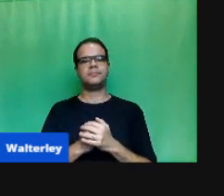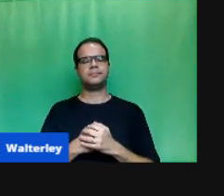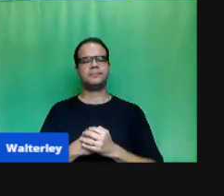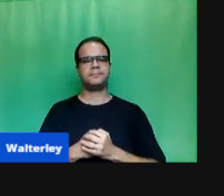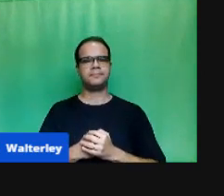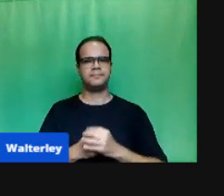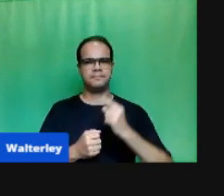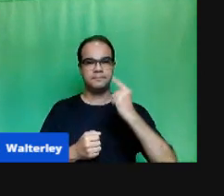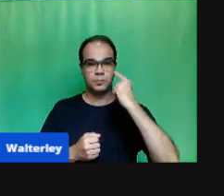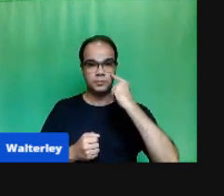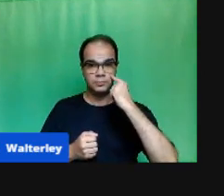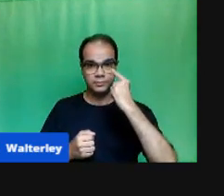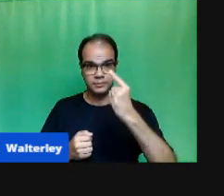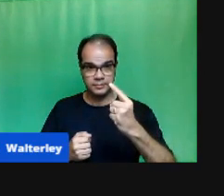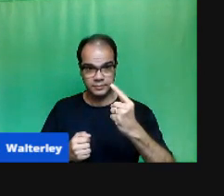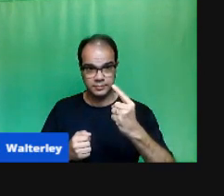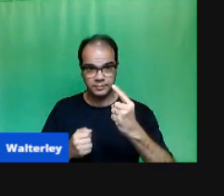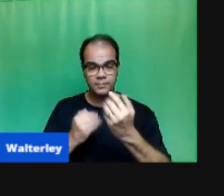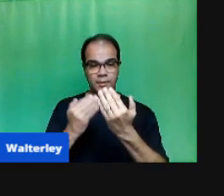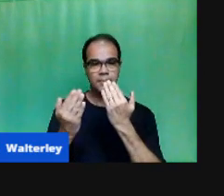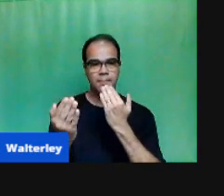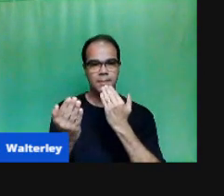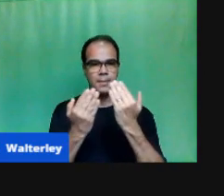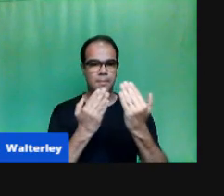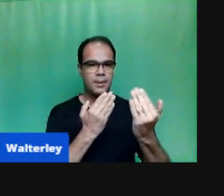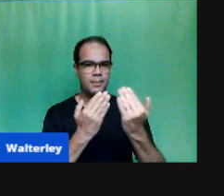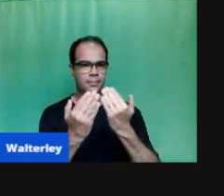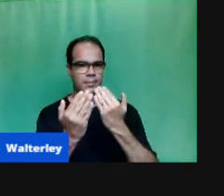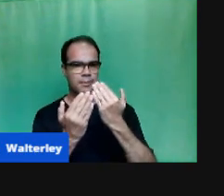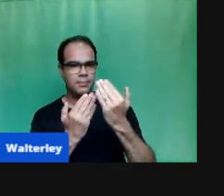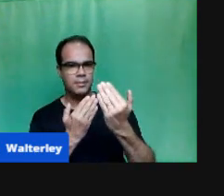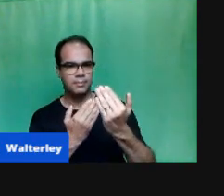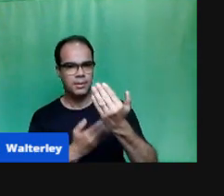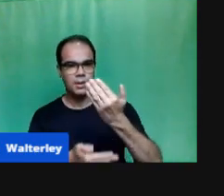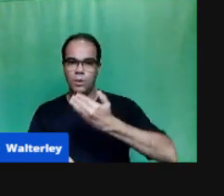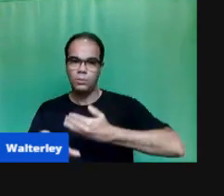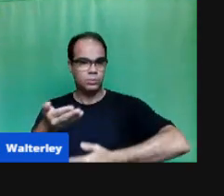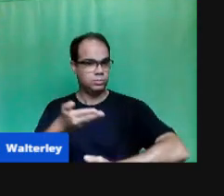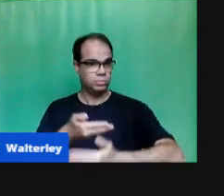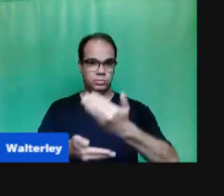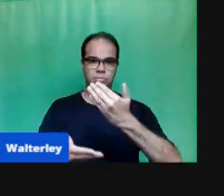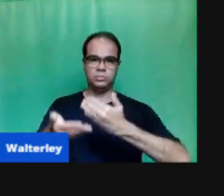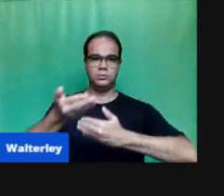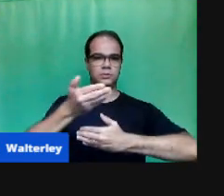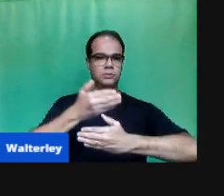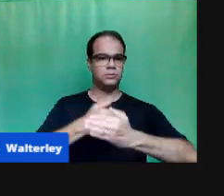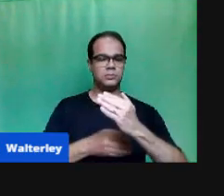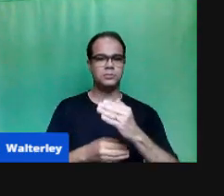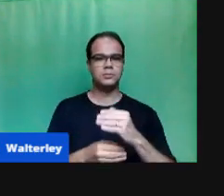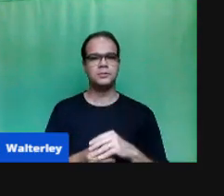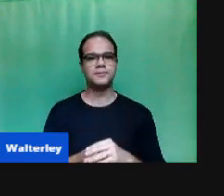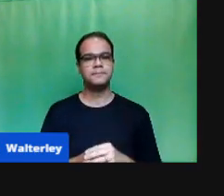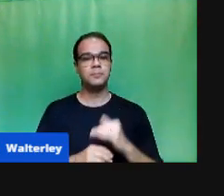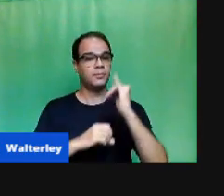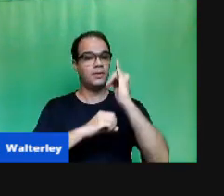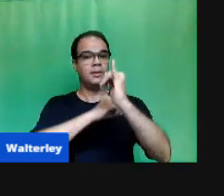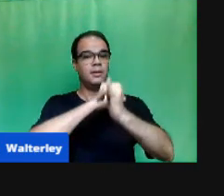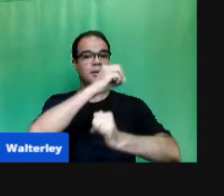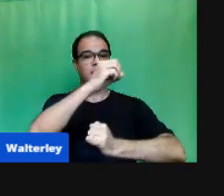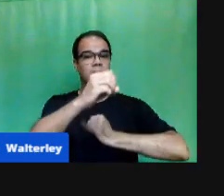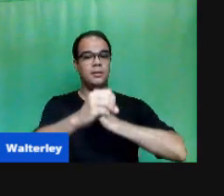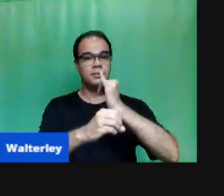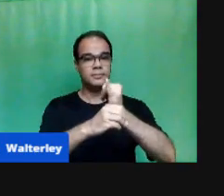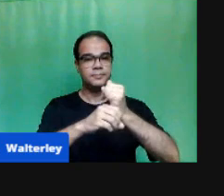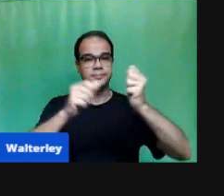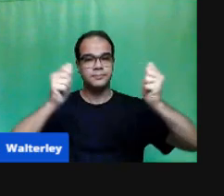Aqui nós temos a interação online. Como fazemos essa interação online com os nossos alunos,